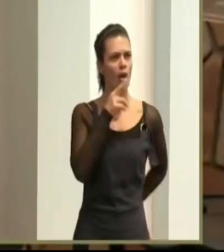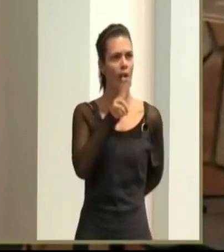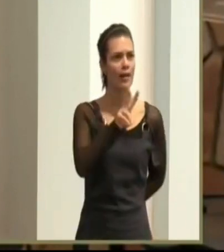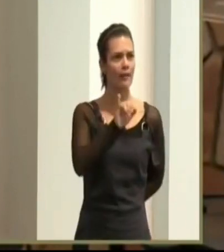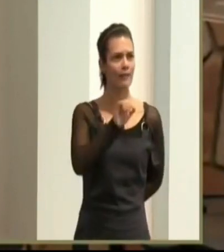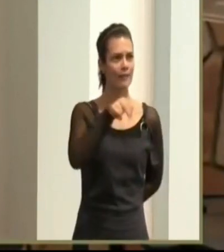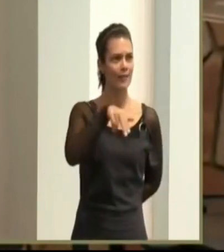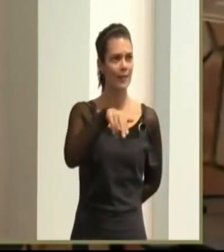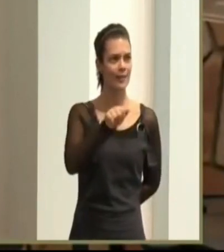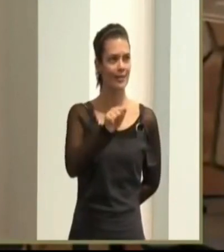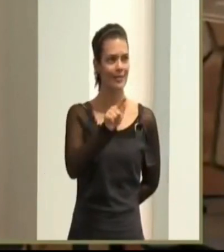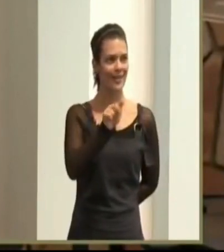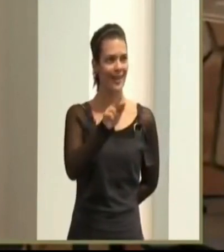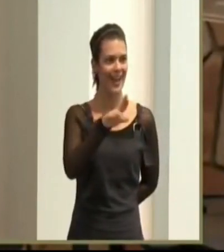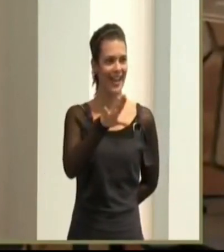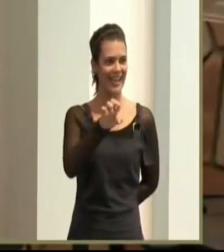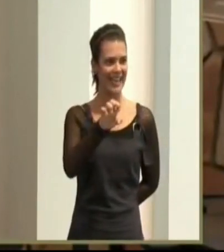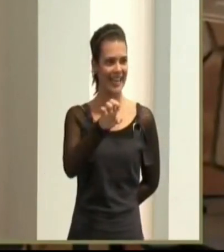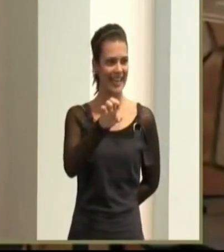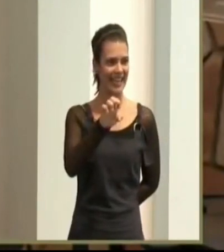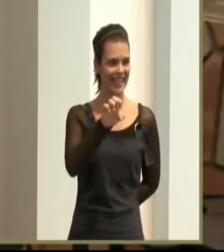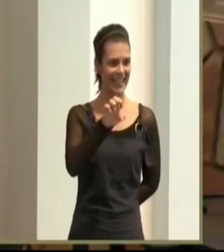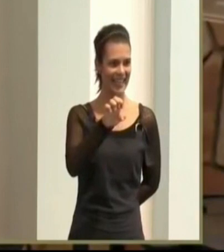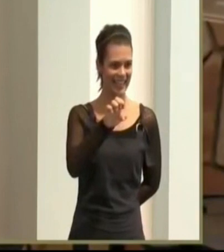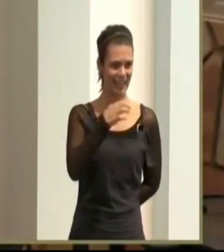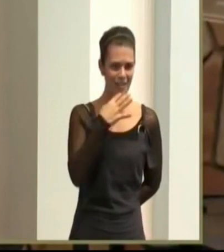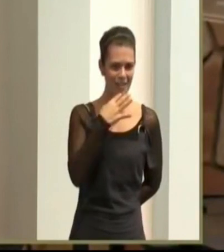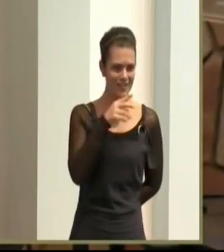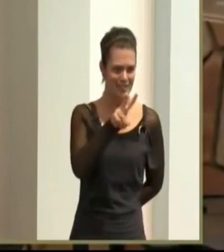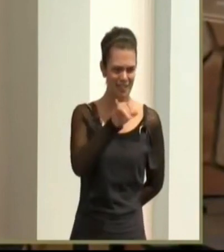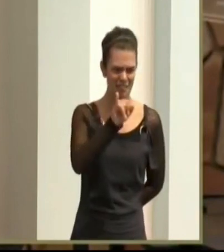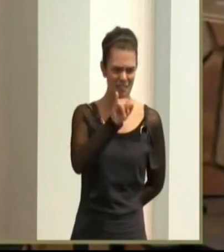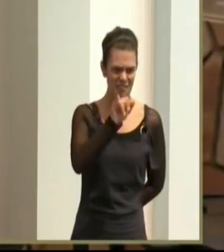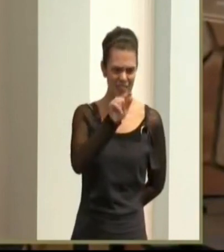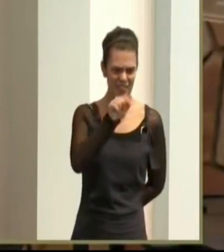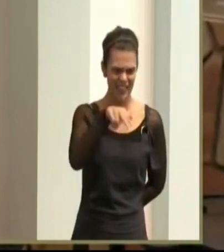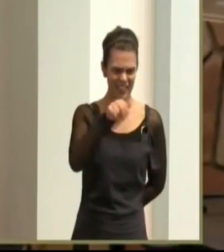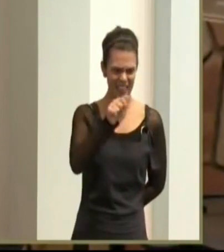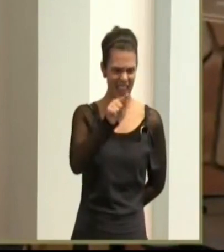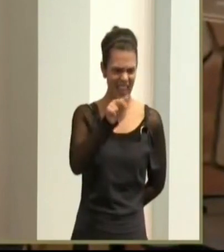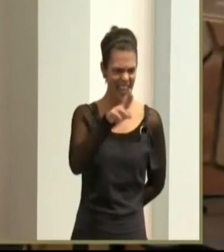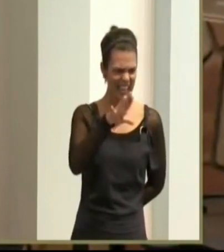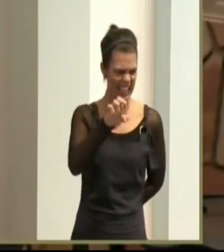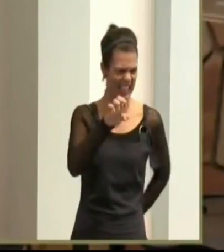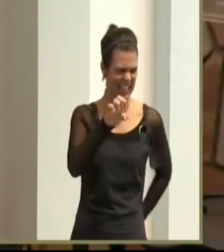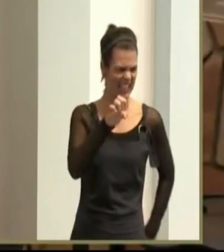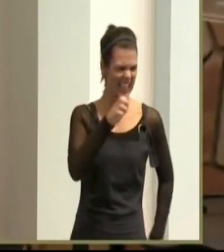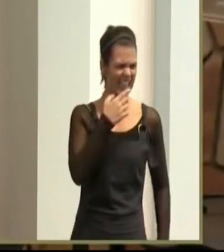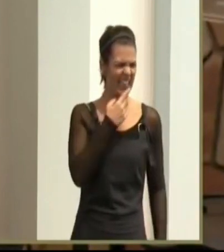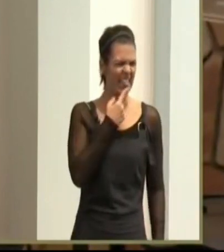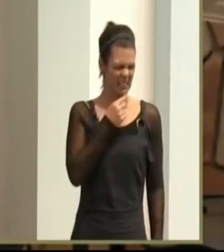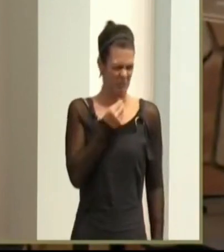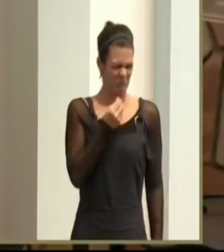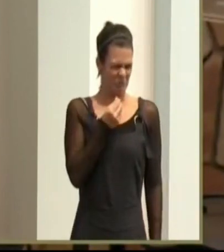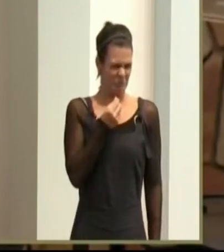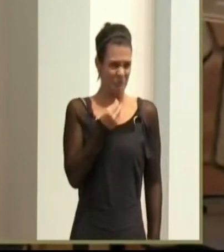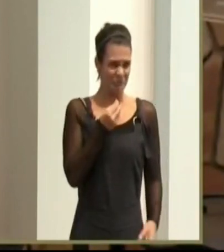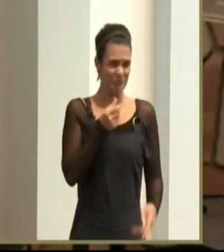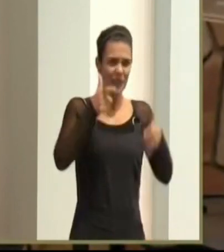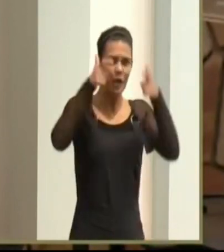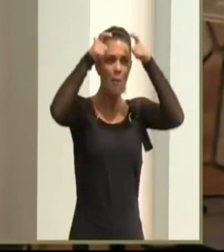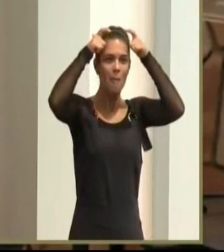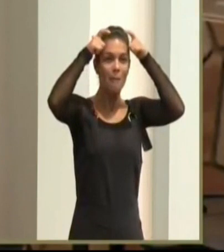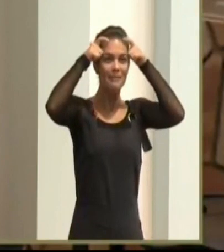de espinhos sobre a sua cabeça, produzindo ferimentos, sangramentos que faziam jorrar sangue pela cabeça, pelo